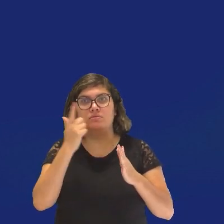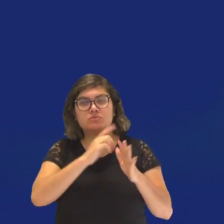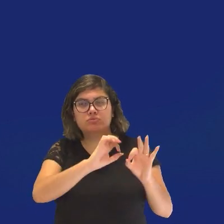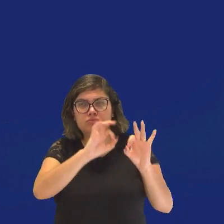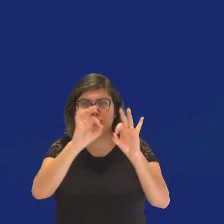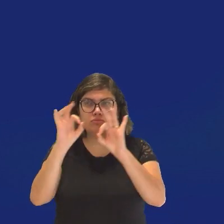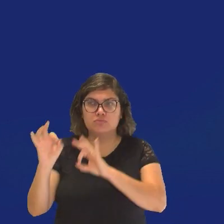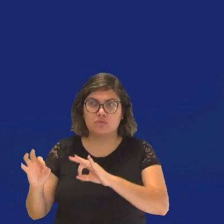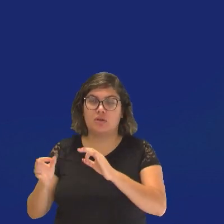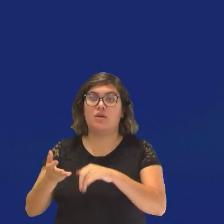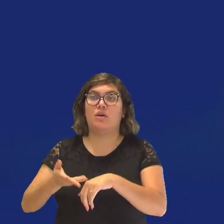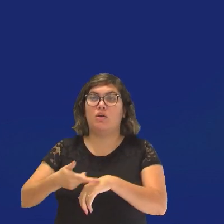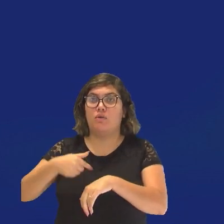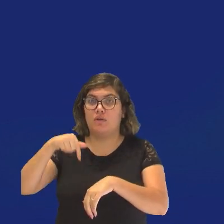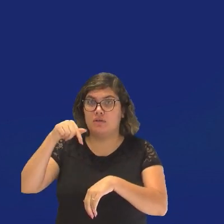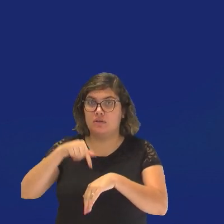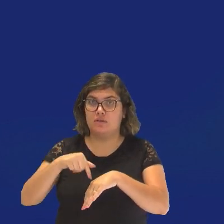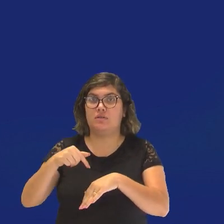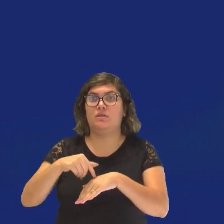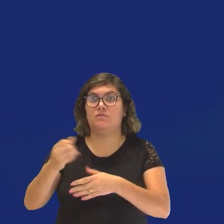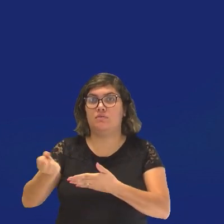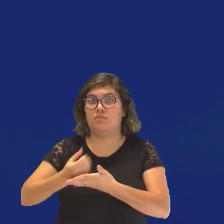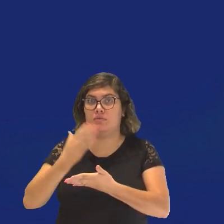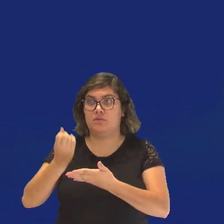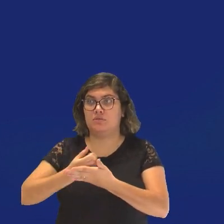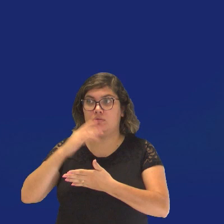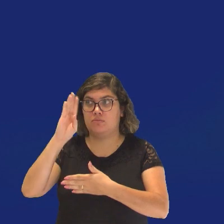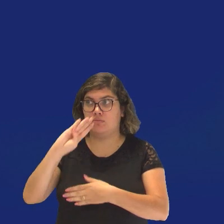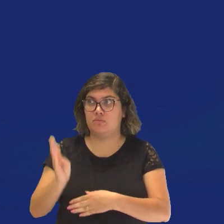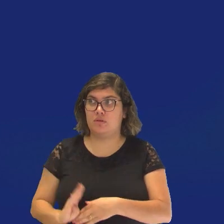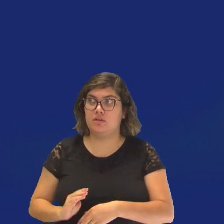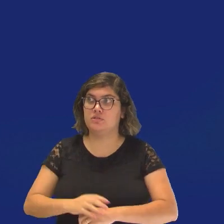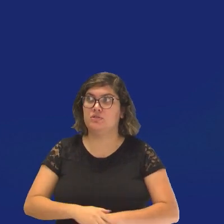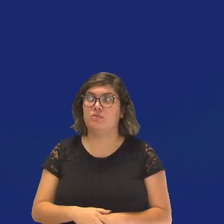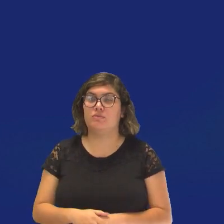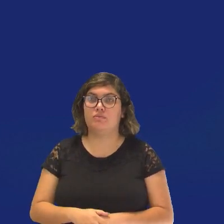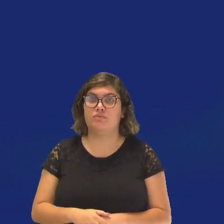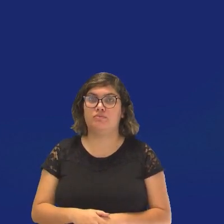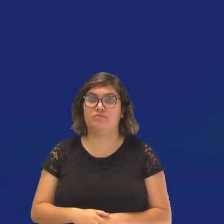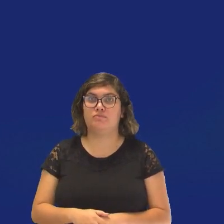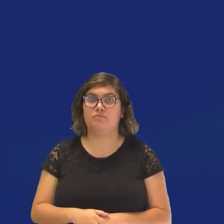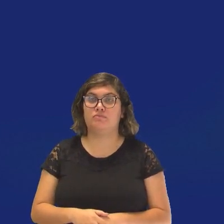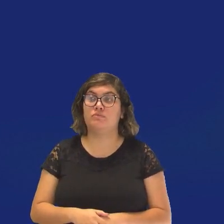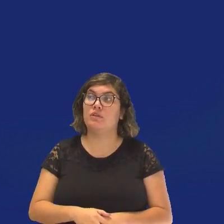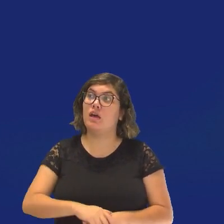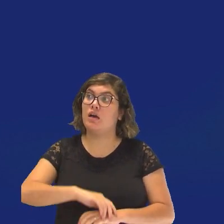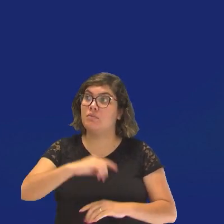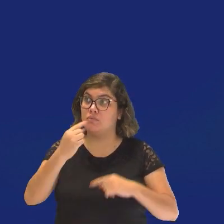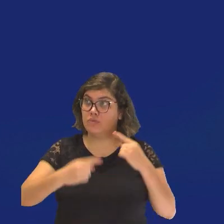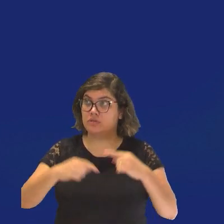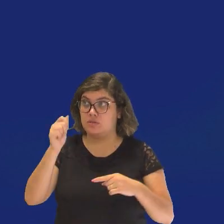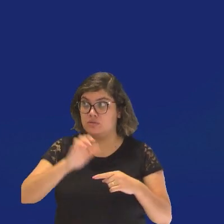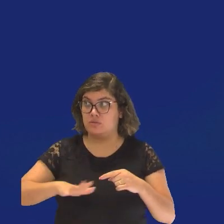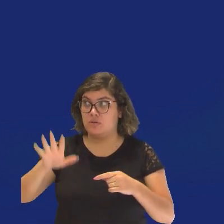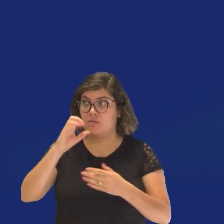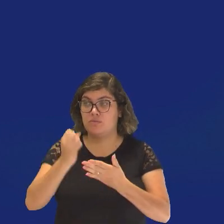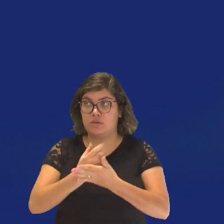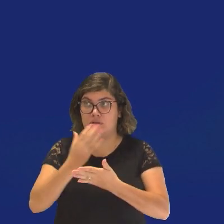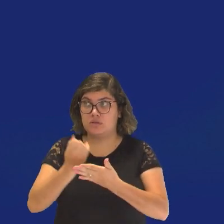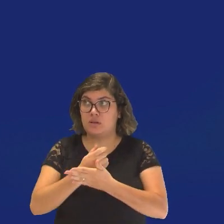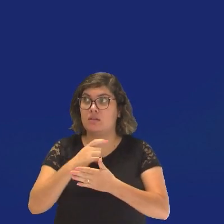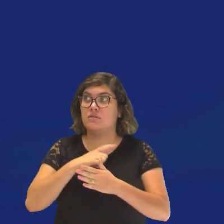a qualidade da alfabetização em nosso país. Corolário da Política Nacional de Alfabetização, nós temos o programa Tempo de